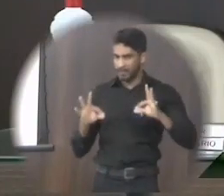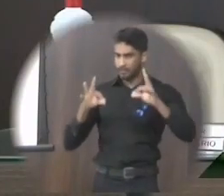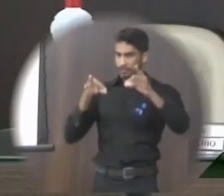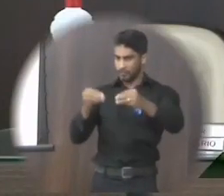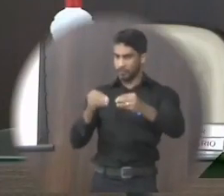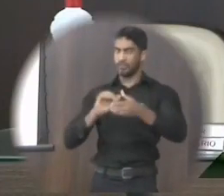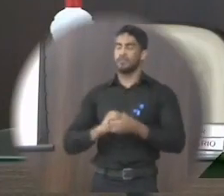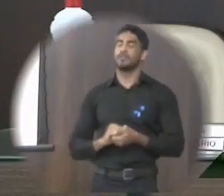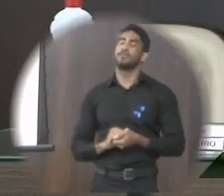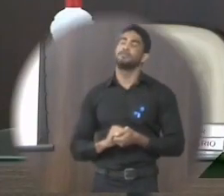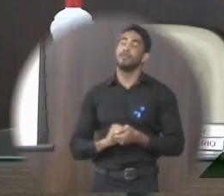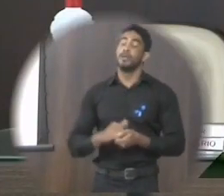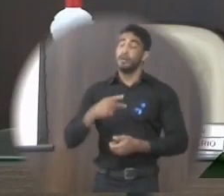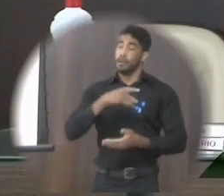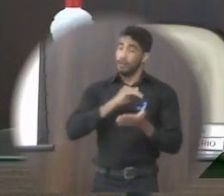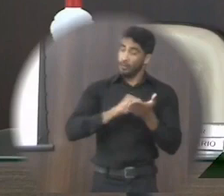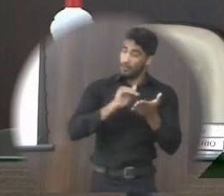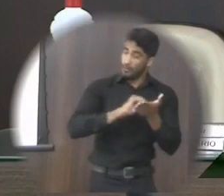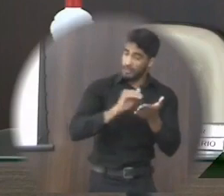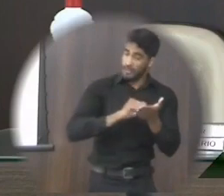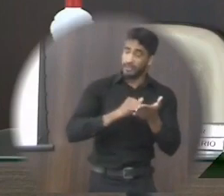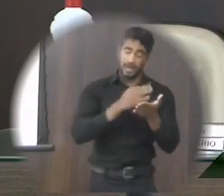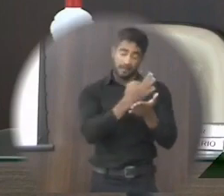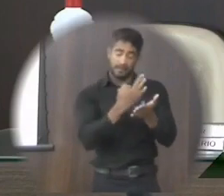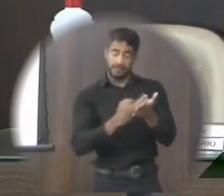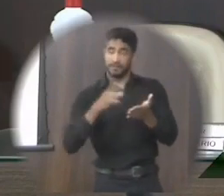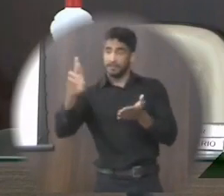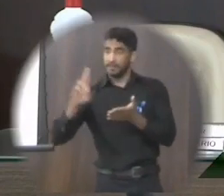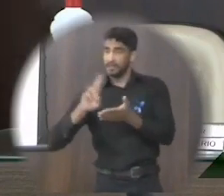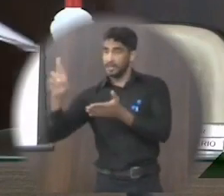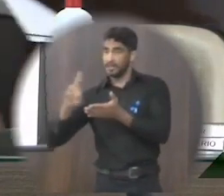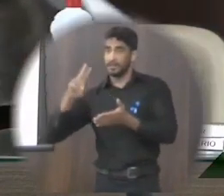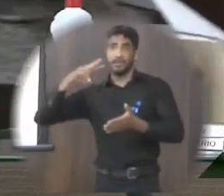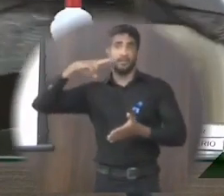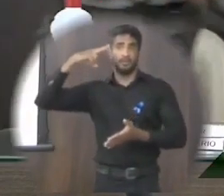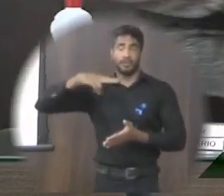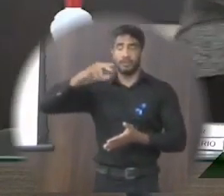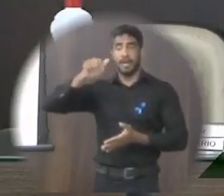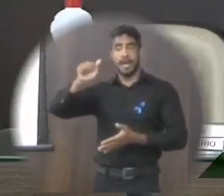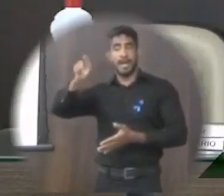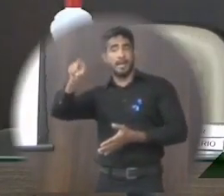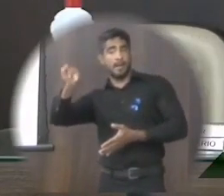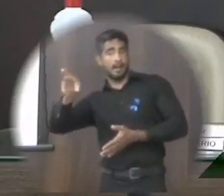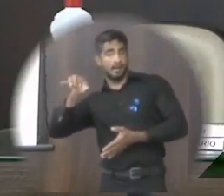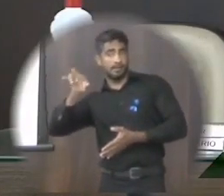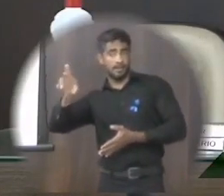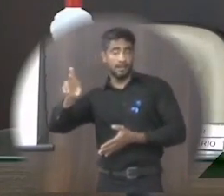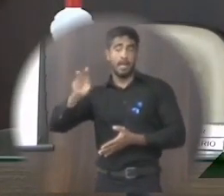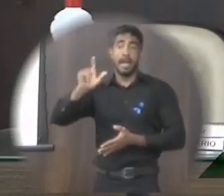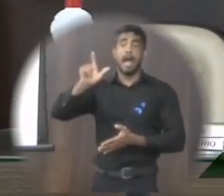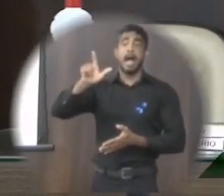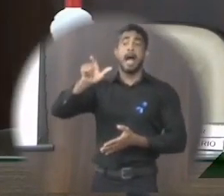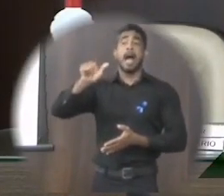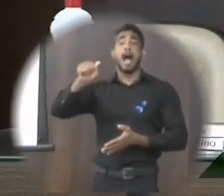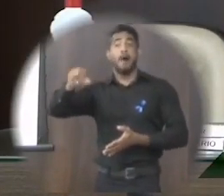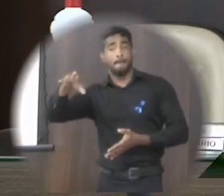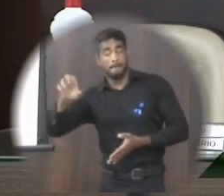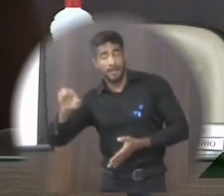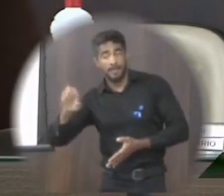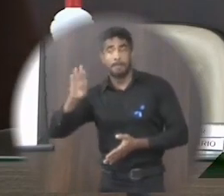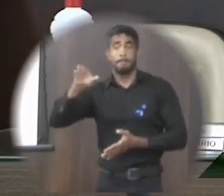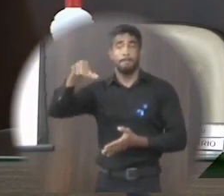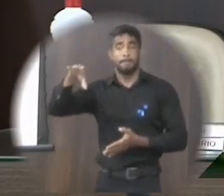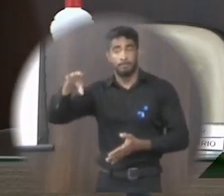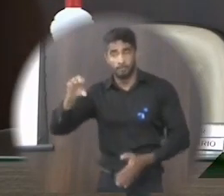unanimidade. O senhor secretário fez a chamada respondendo os vereadores Adauri Soares Cordeiro, Almir Dias Santos, Bruno Henrique